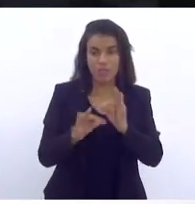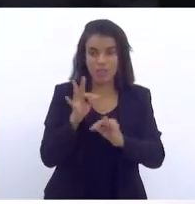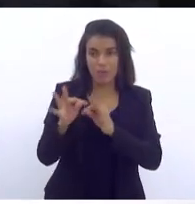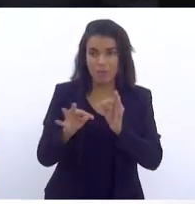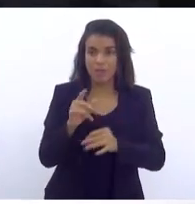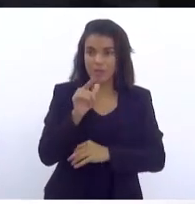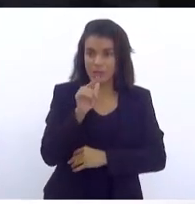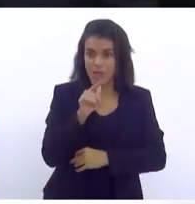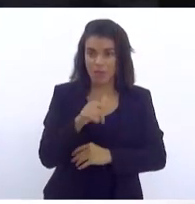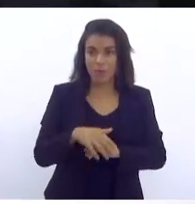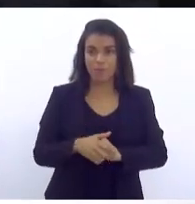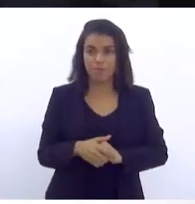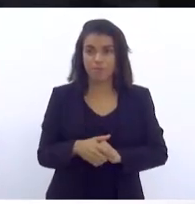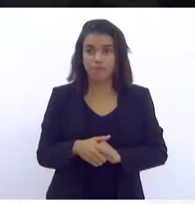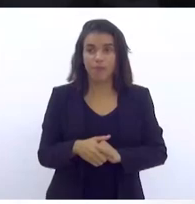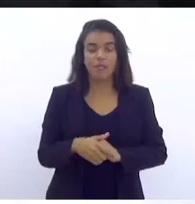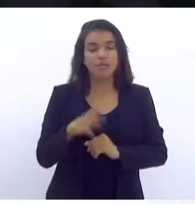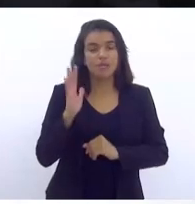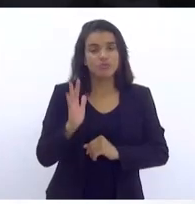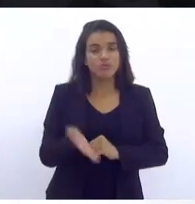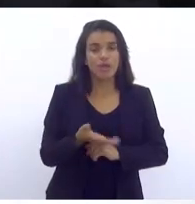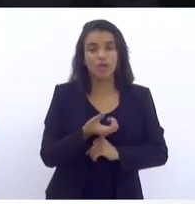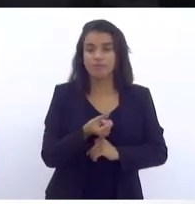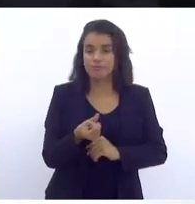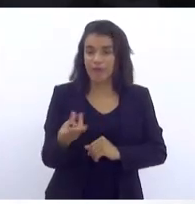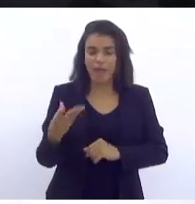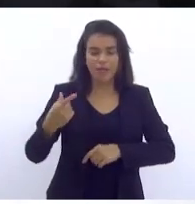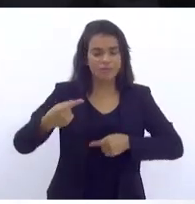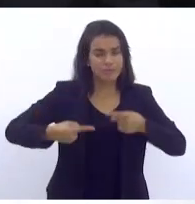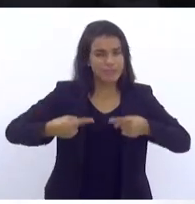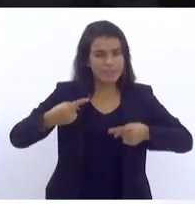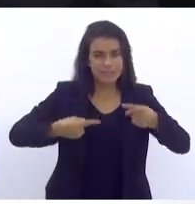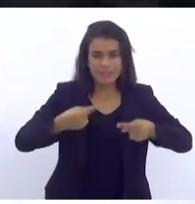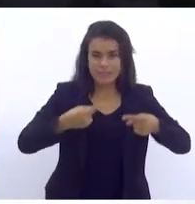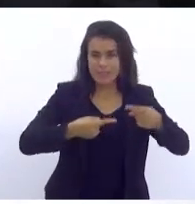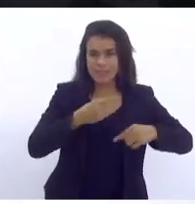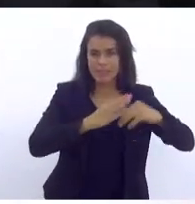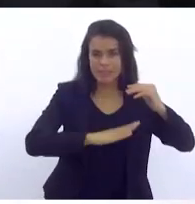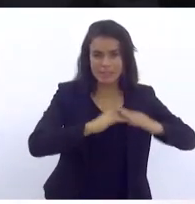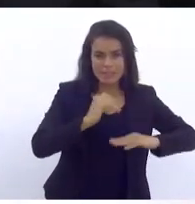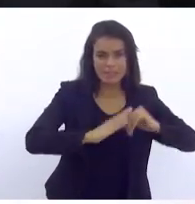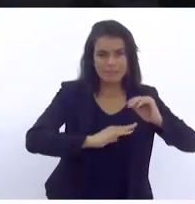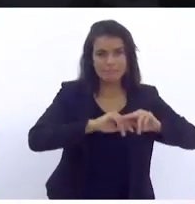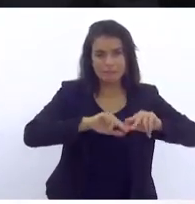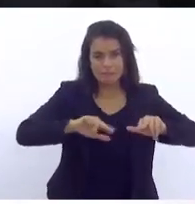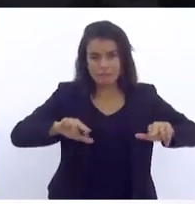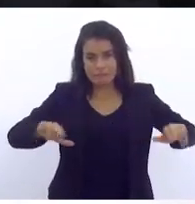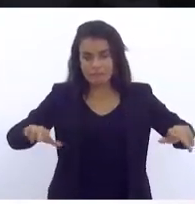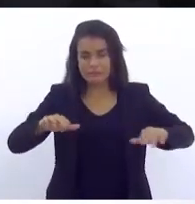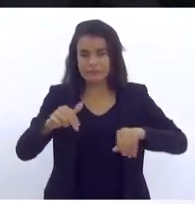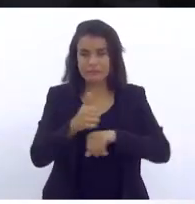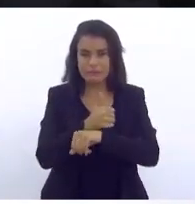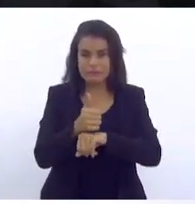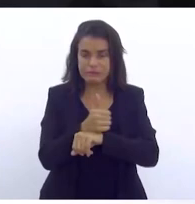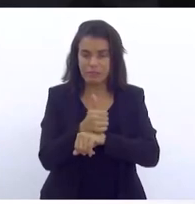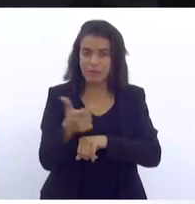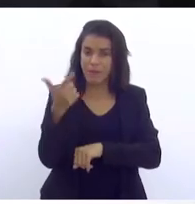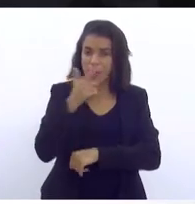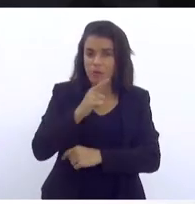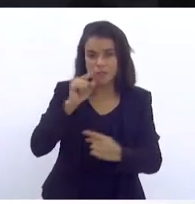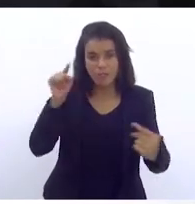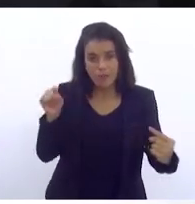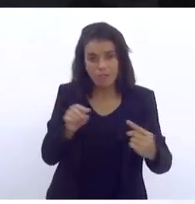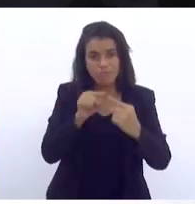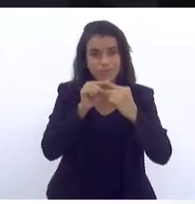estação temos tido bastante discussões técnicas a respeito pra gente cada vez melhorar e chegar num congruente comum